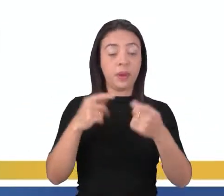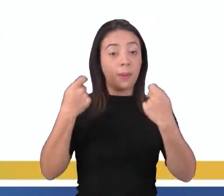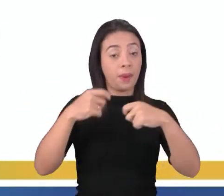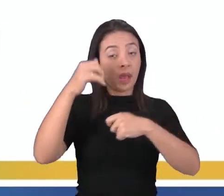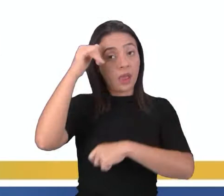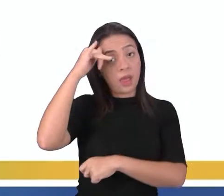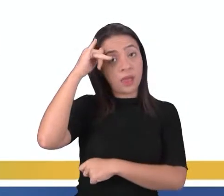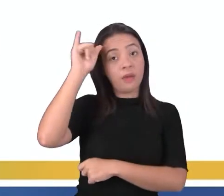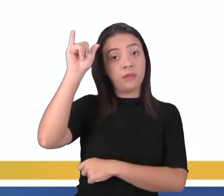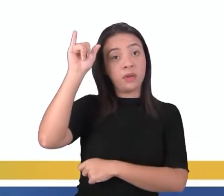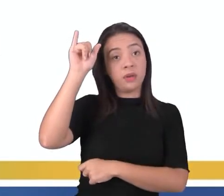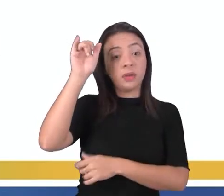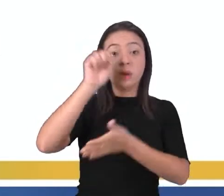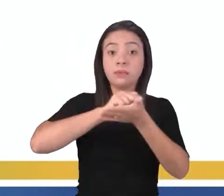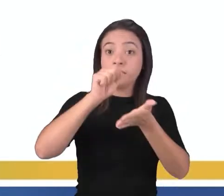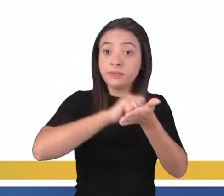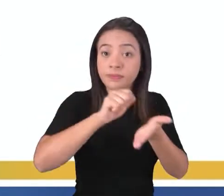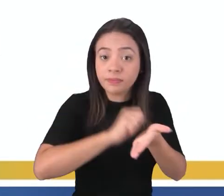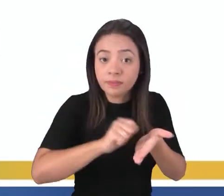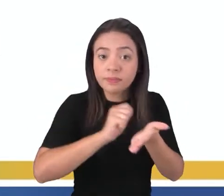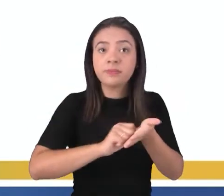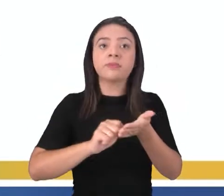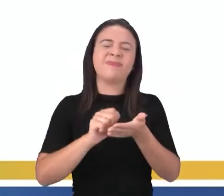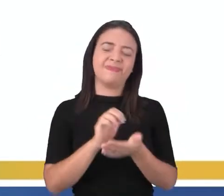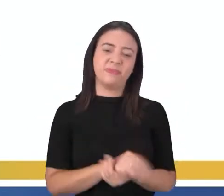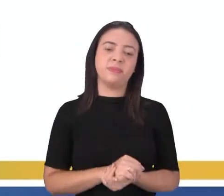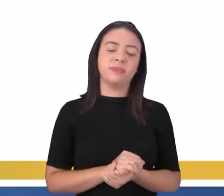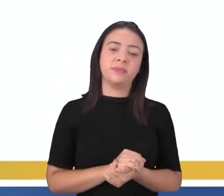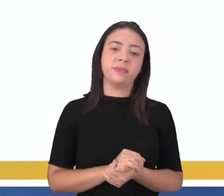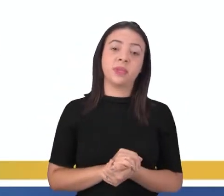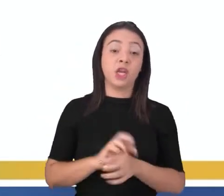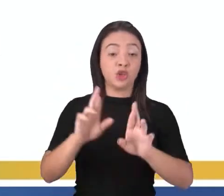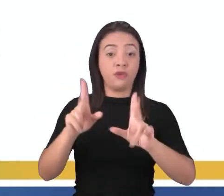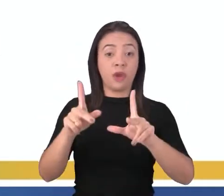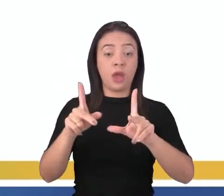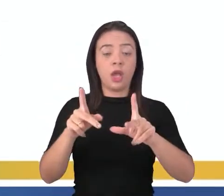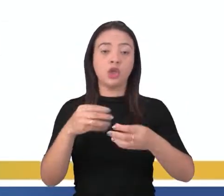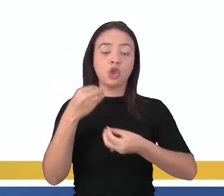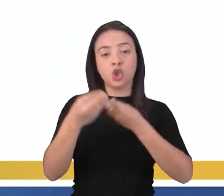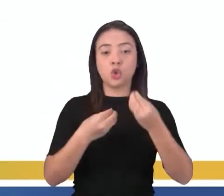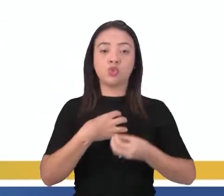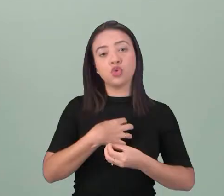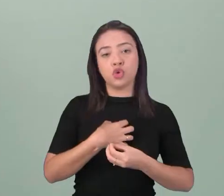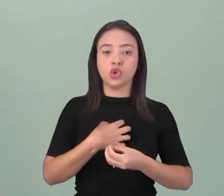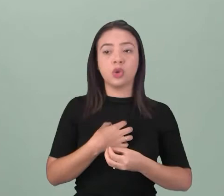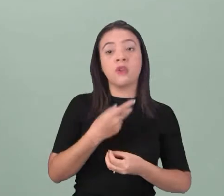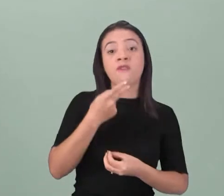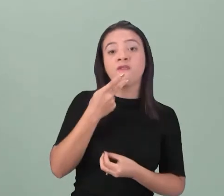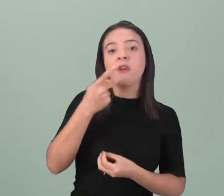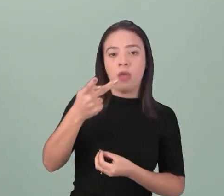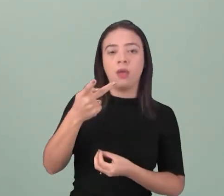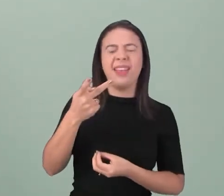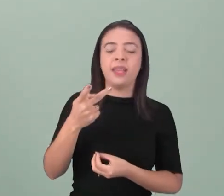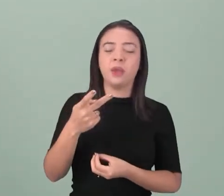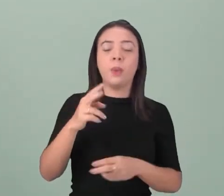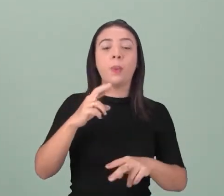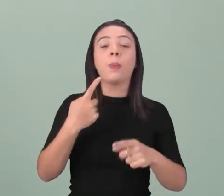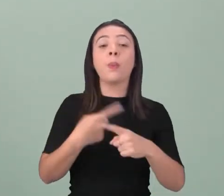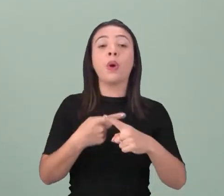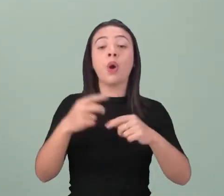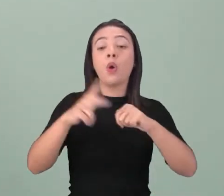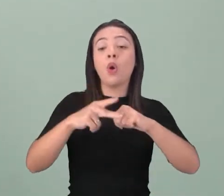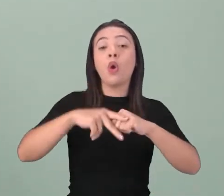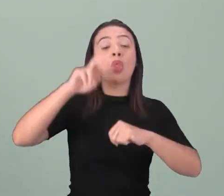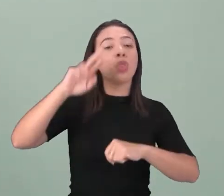um pouquinho, na parte escrita, esses questionamentos da língua falada. Tá? Esses pronomes que eles não vão ser uns complementos verbais.